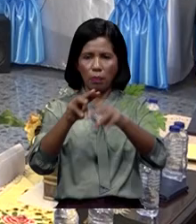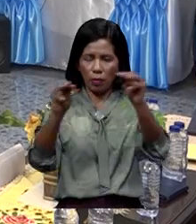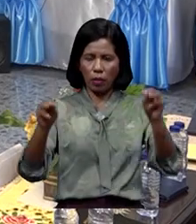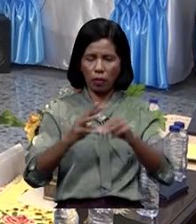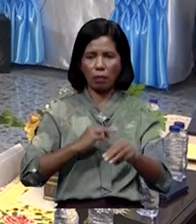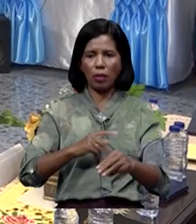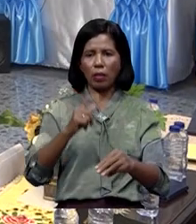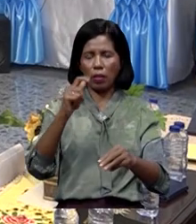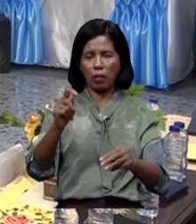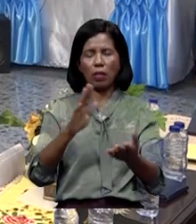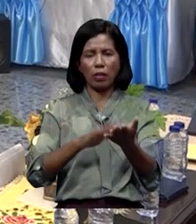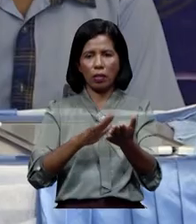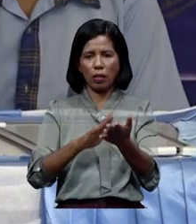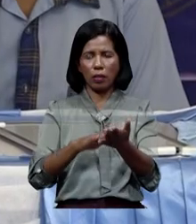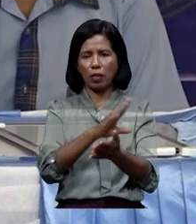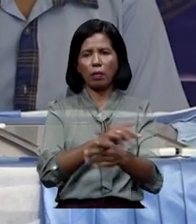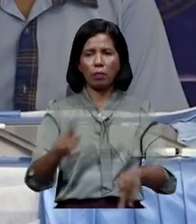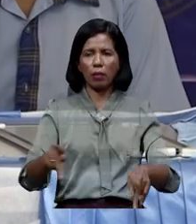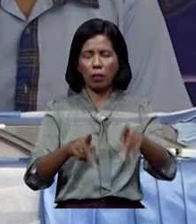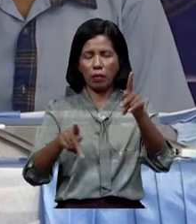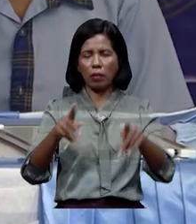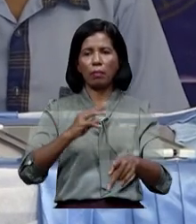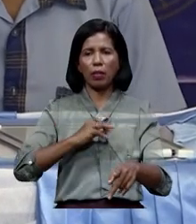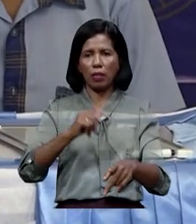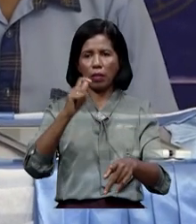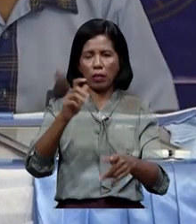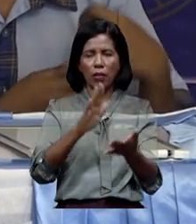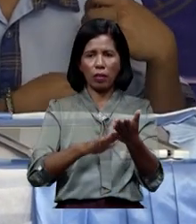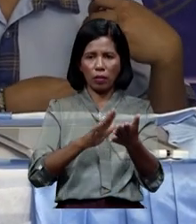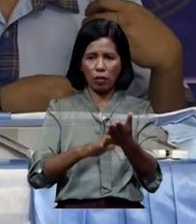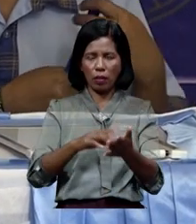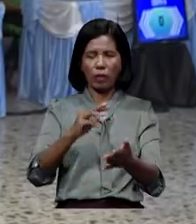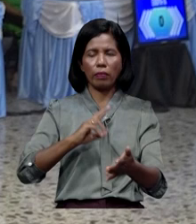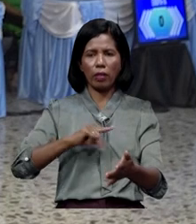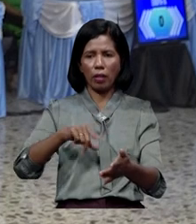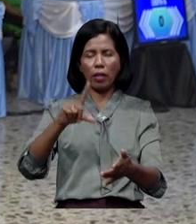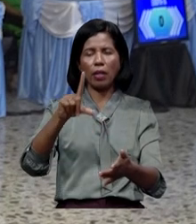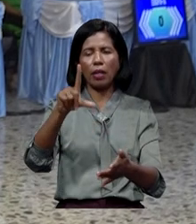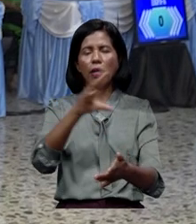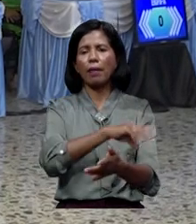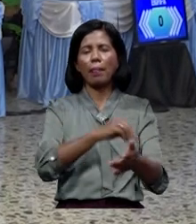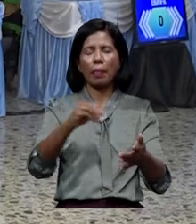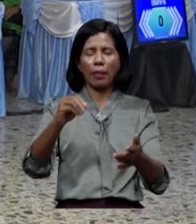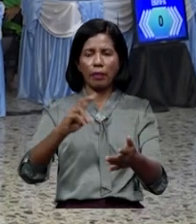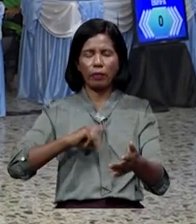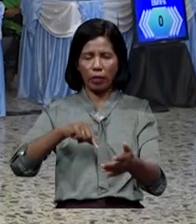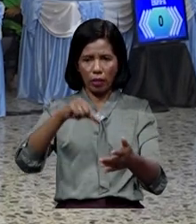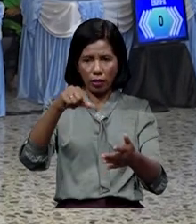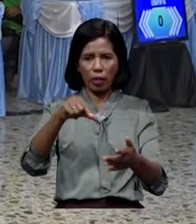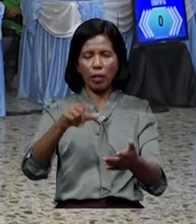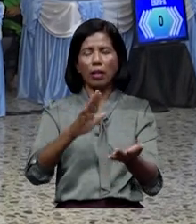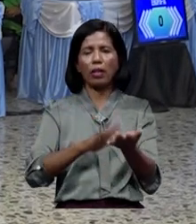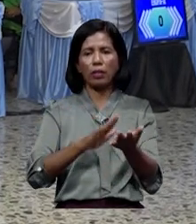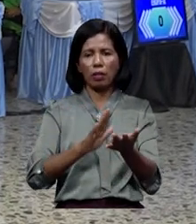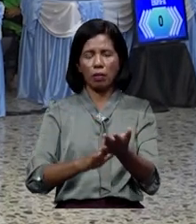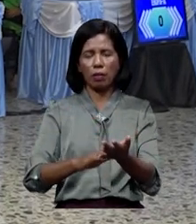Manatuto, escola secundário geral público Kairala Manatuto, escola secundário Venilale, escola secundário Kailisa Viqueque, escola secundário